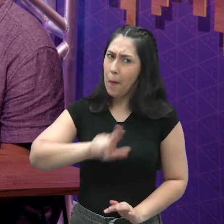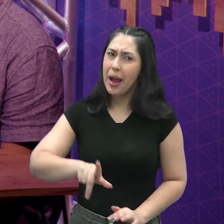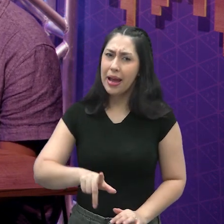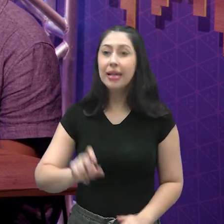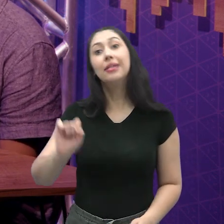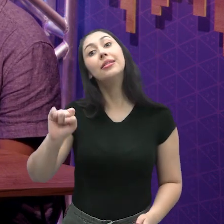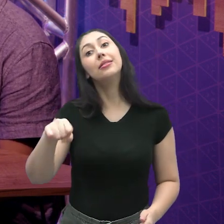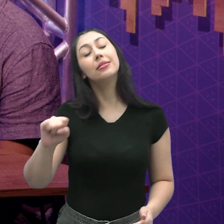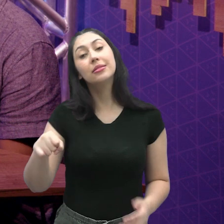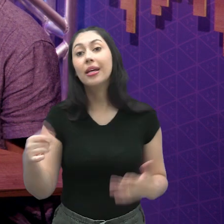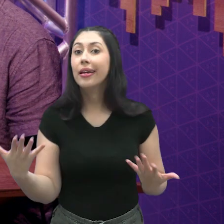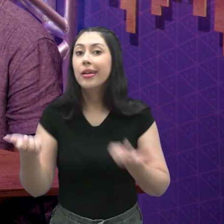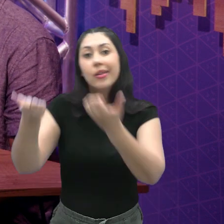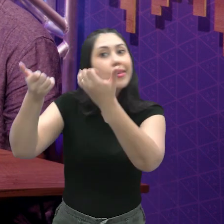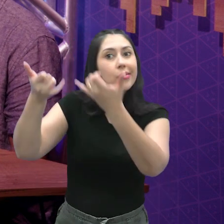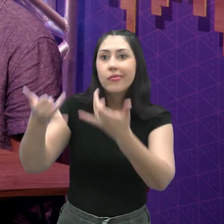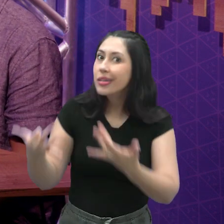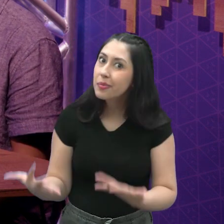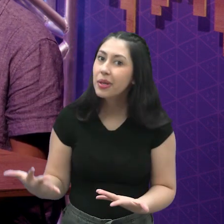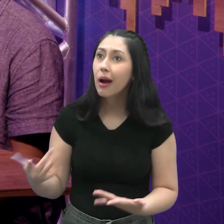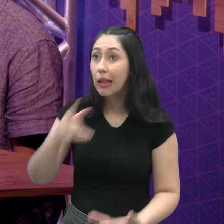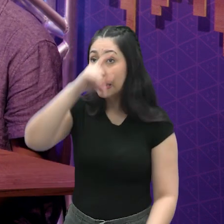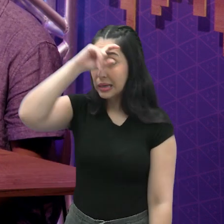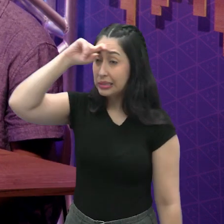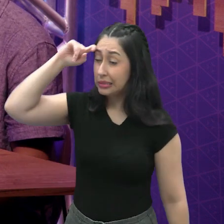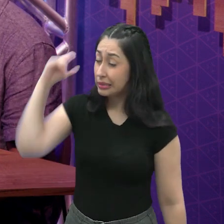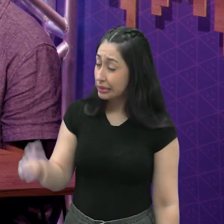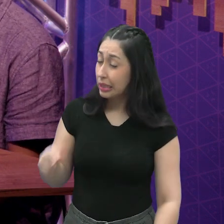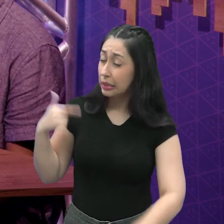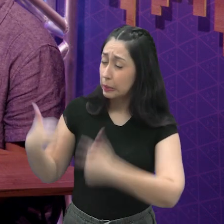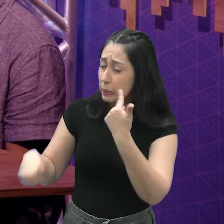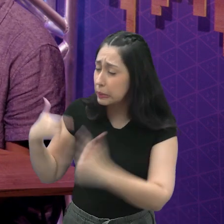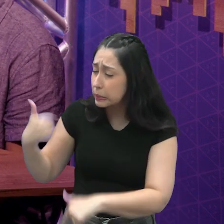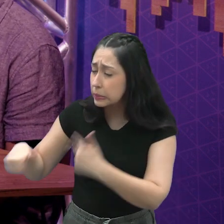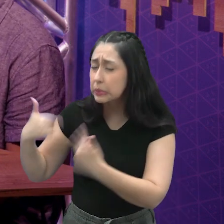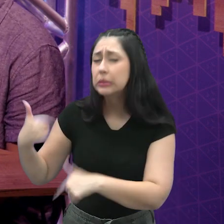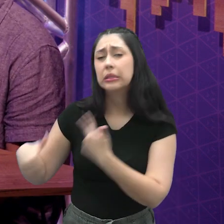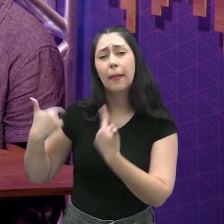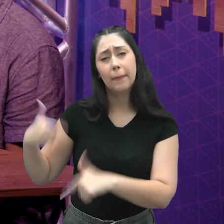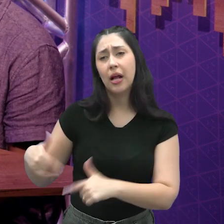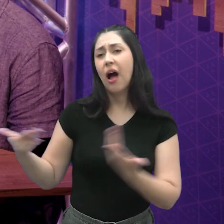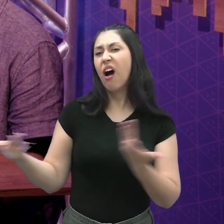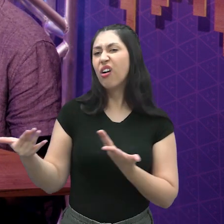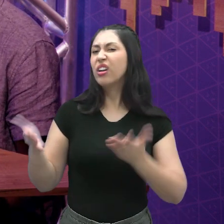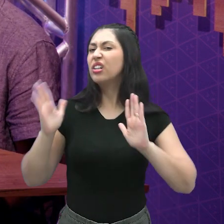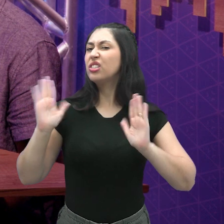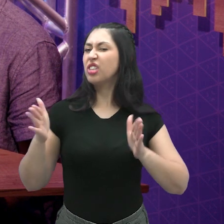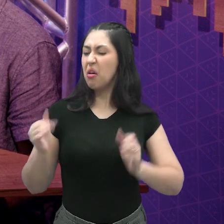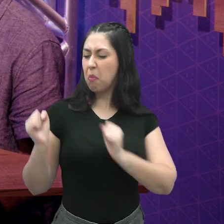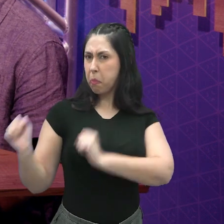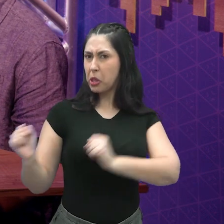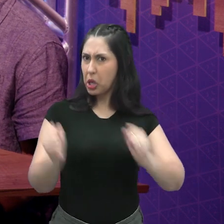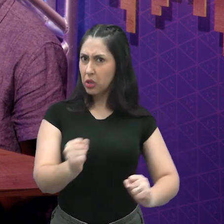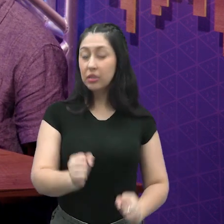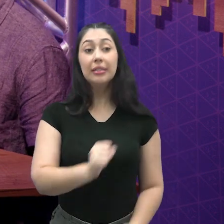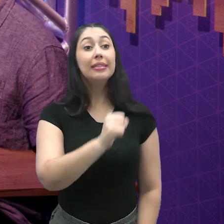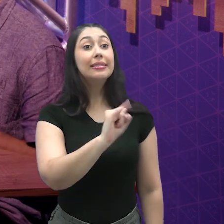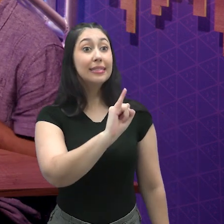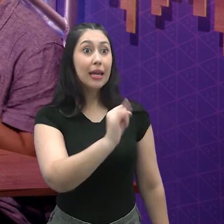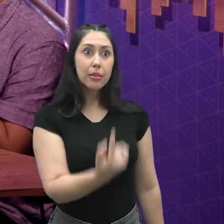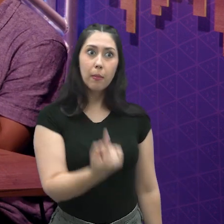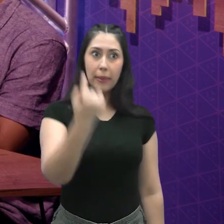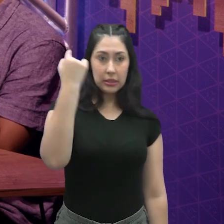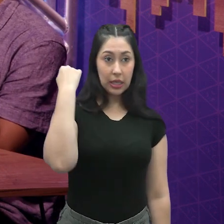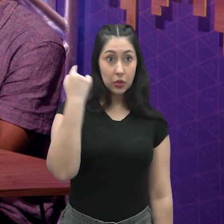viola, como a gente falou. Exatamente, que não vai falar exatamente do labor, né? Que vai falar do sertanejo como um homem de poder. Se